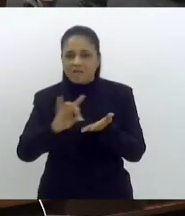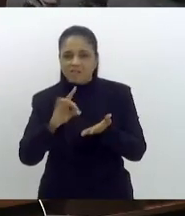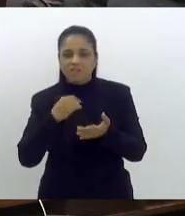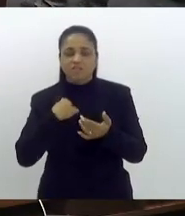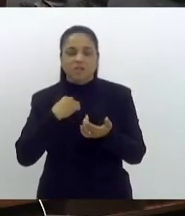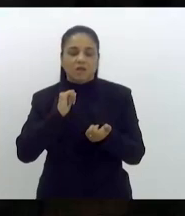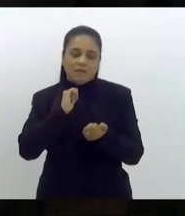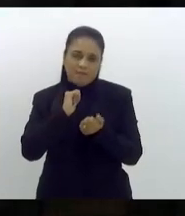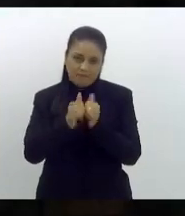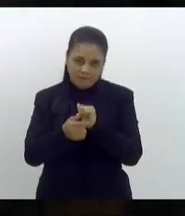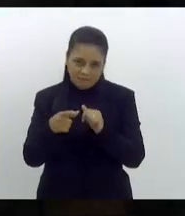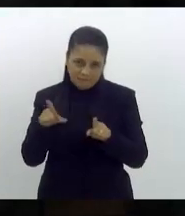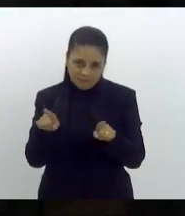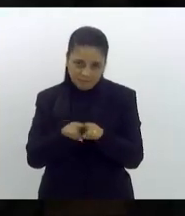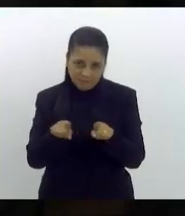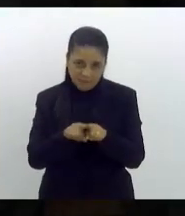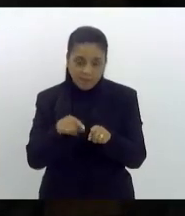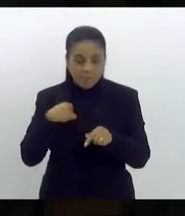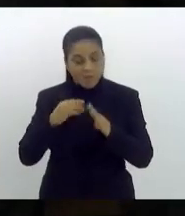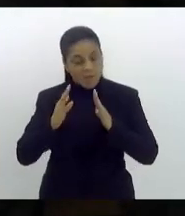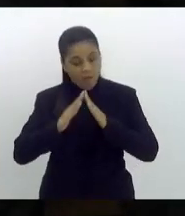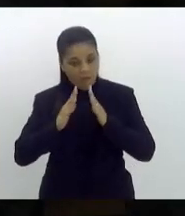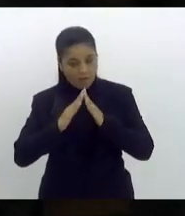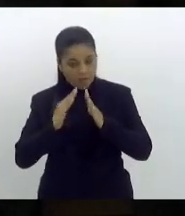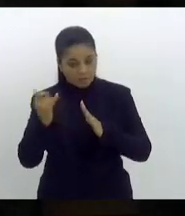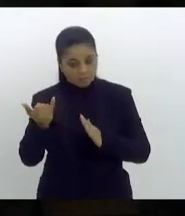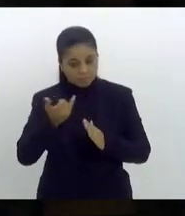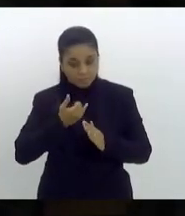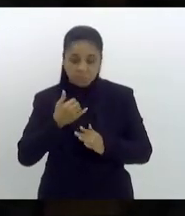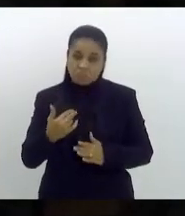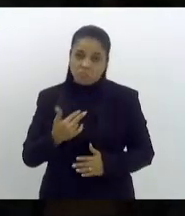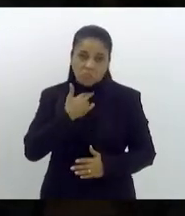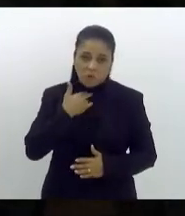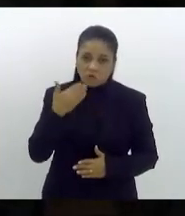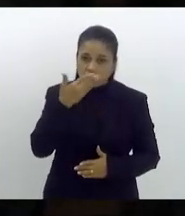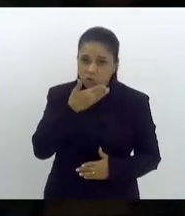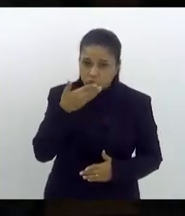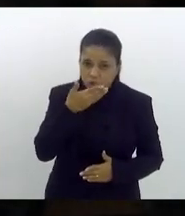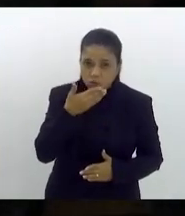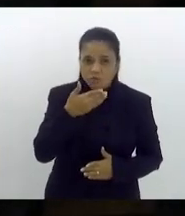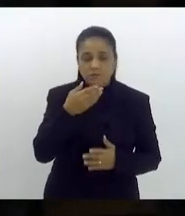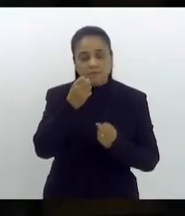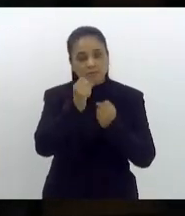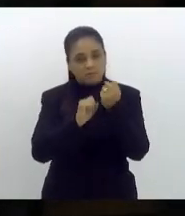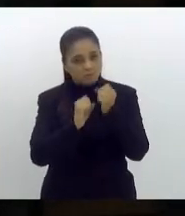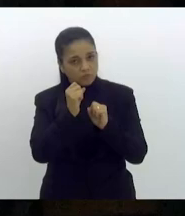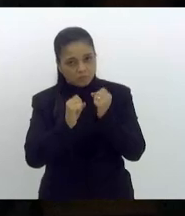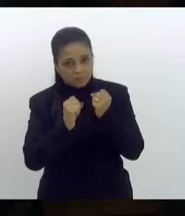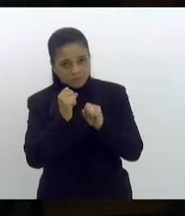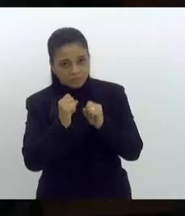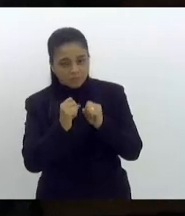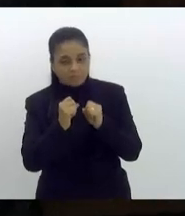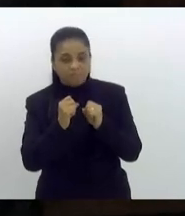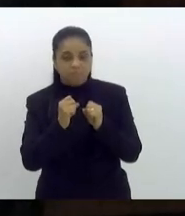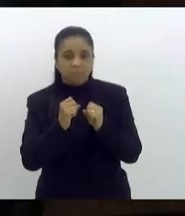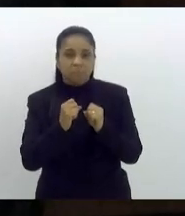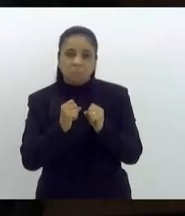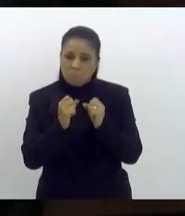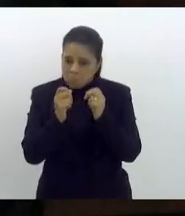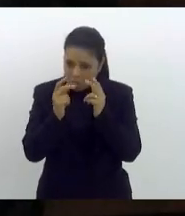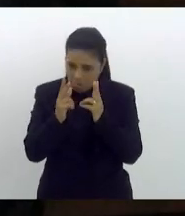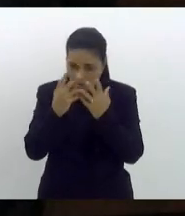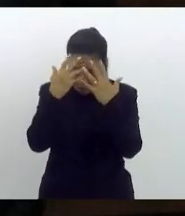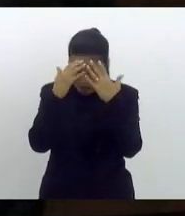na minha casa sempre foi dito para não comer doce não comem industrializado e assim eu fazia no